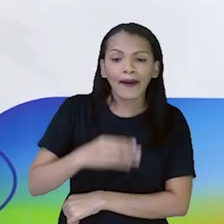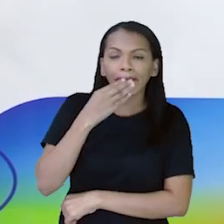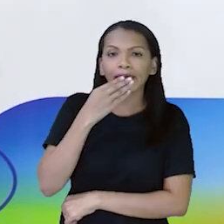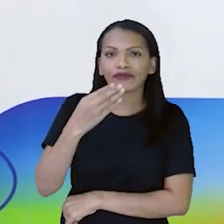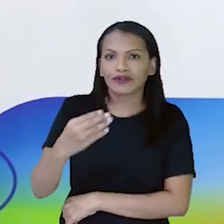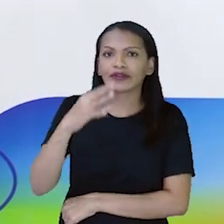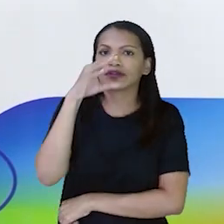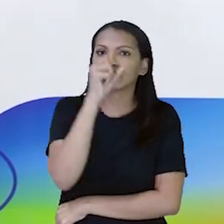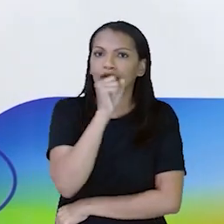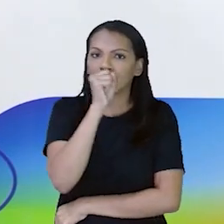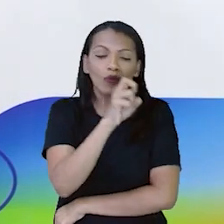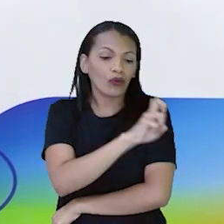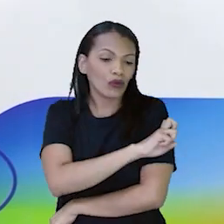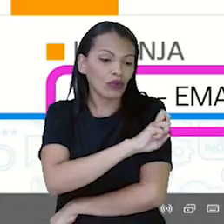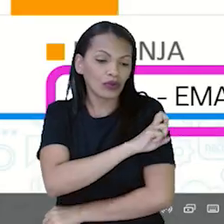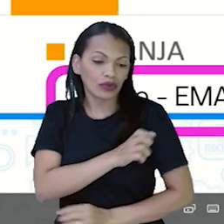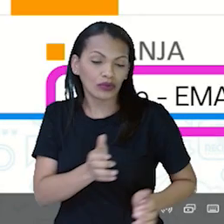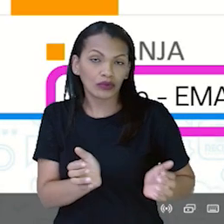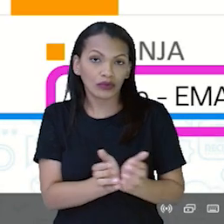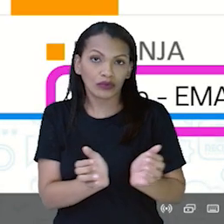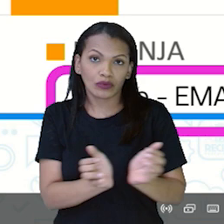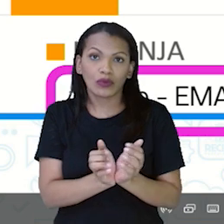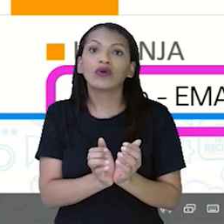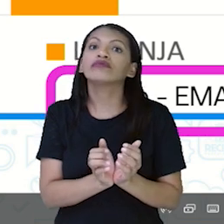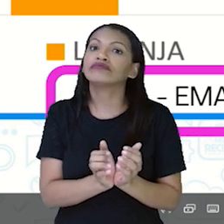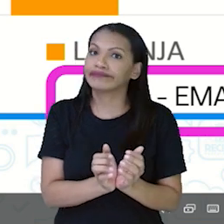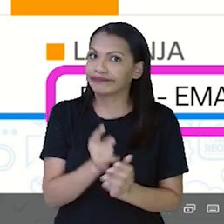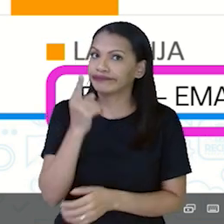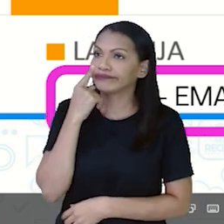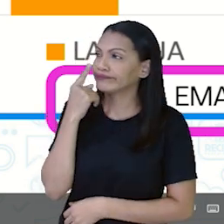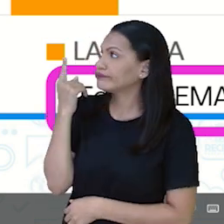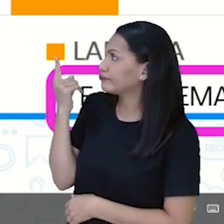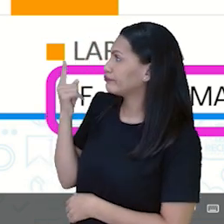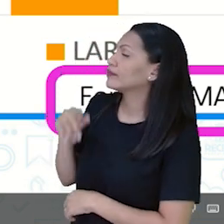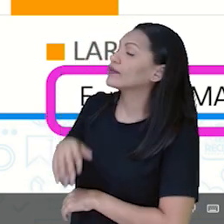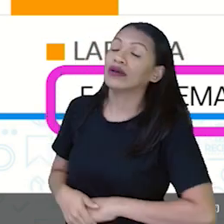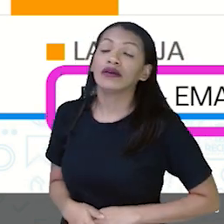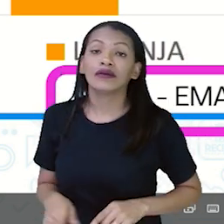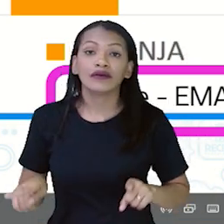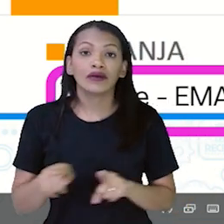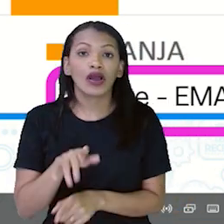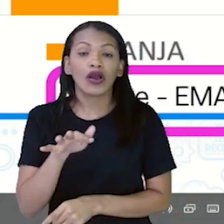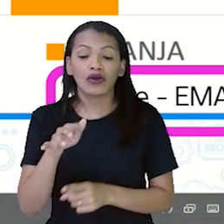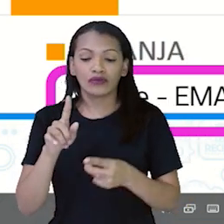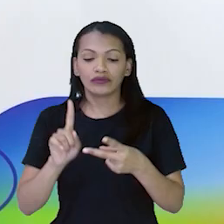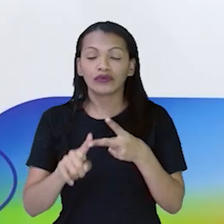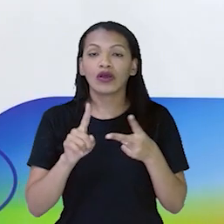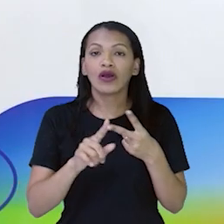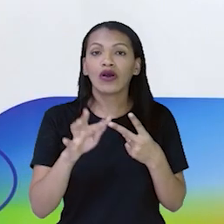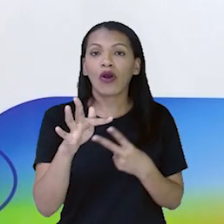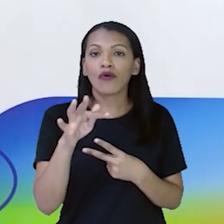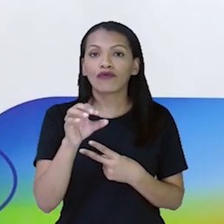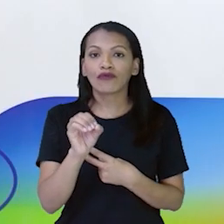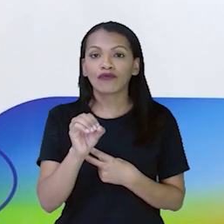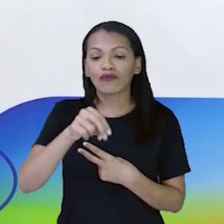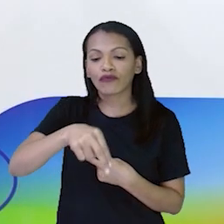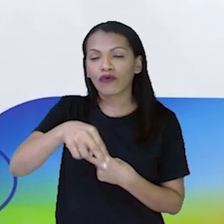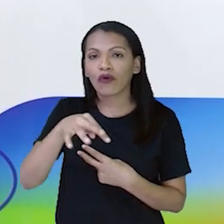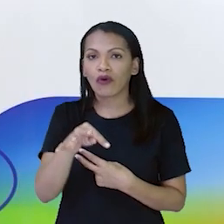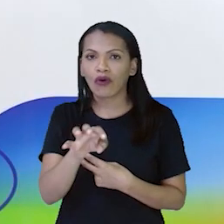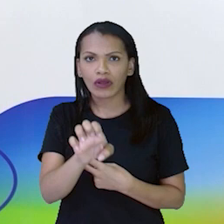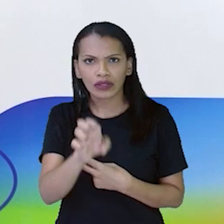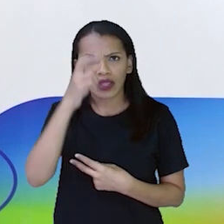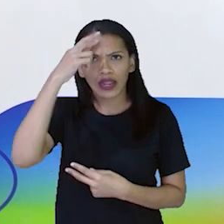ano. Também tem a fonte, de onde essas informações foram tiradas. Lembra que a gente